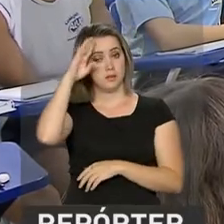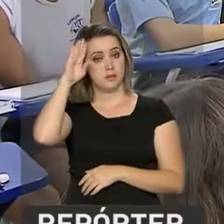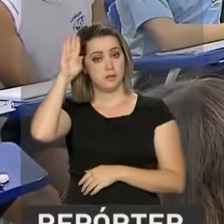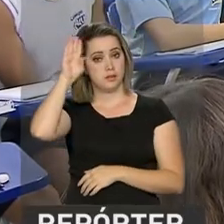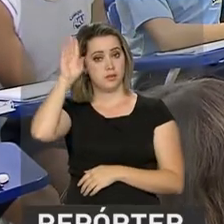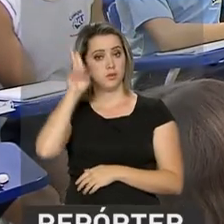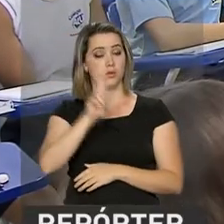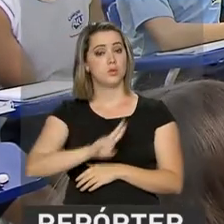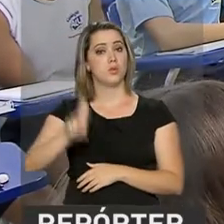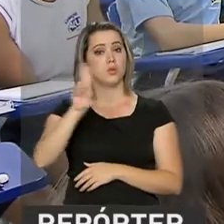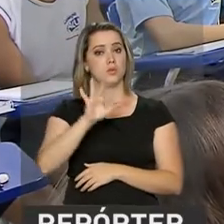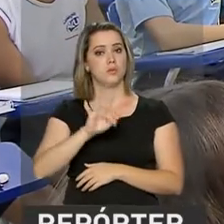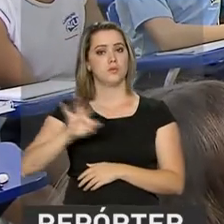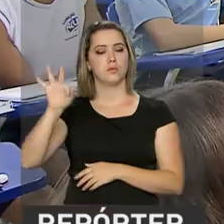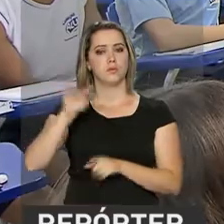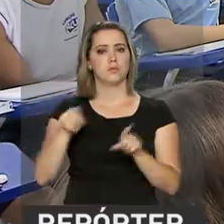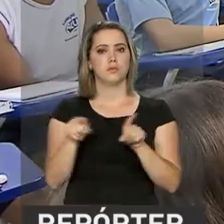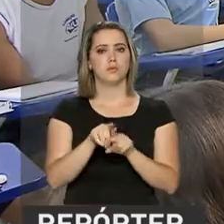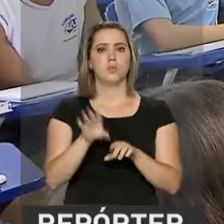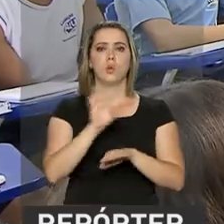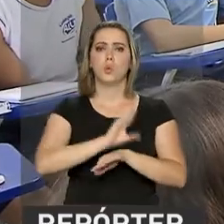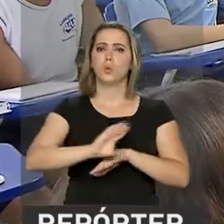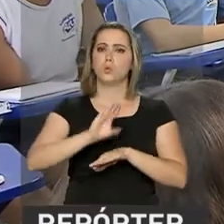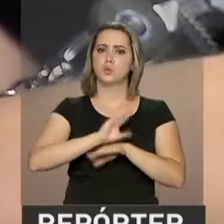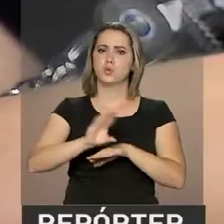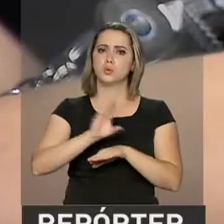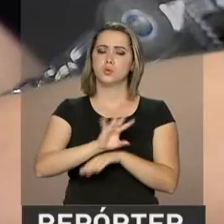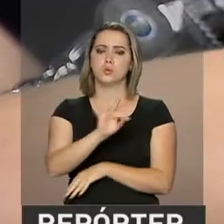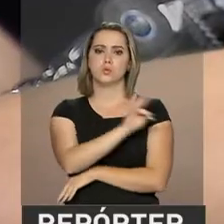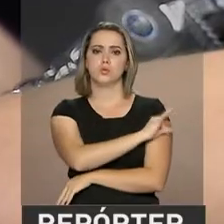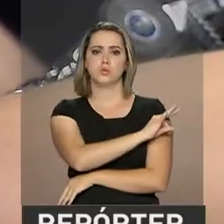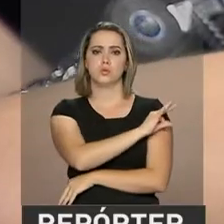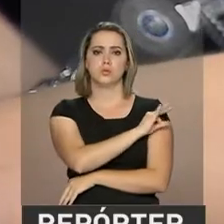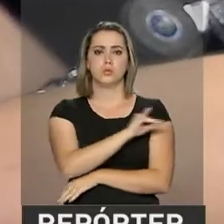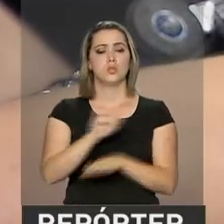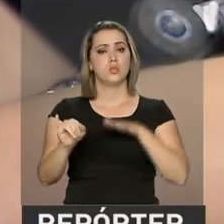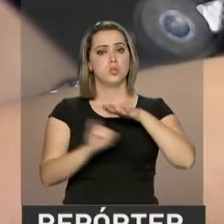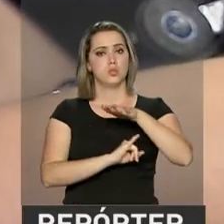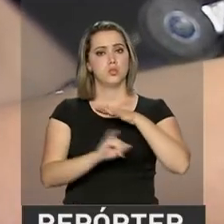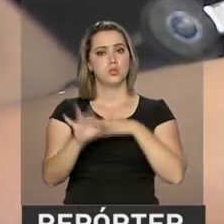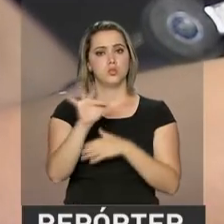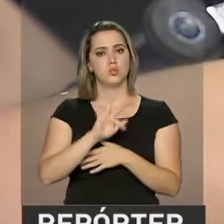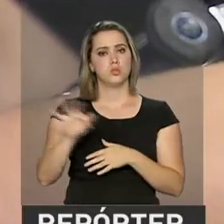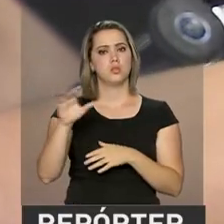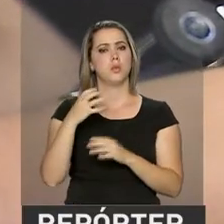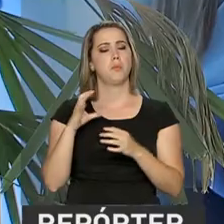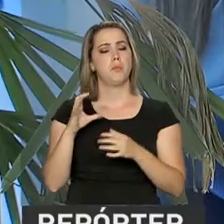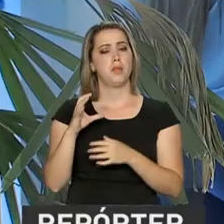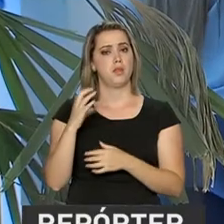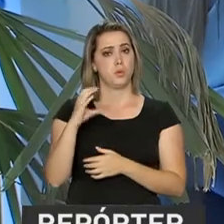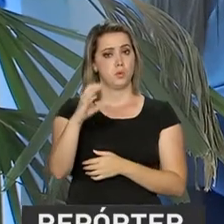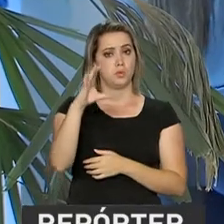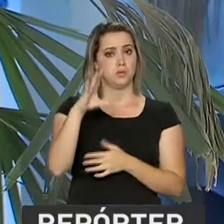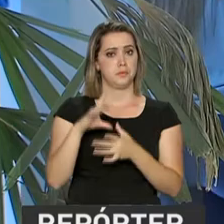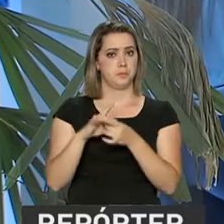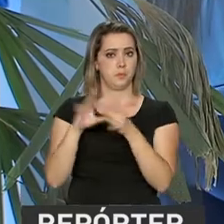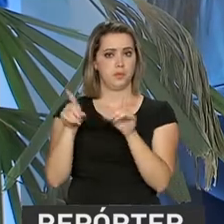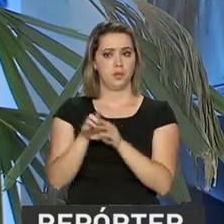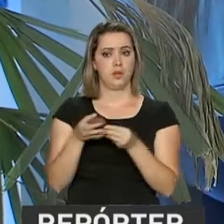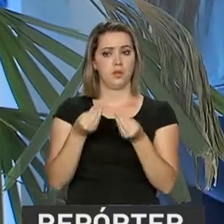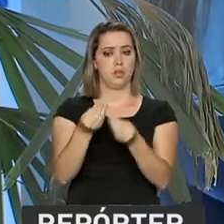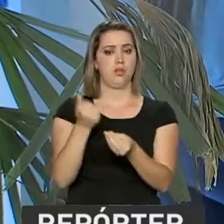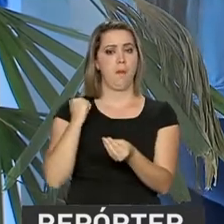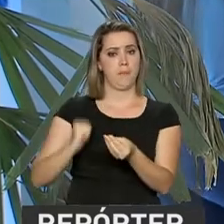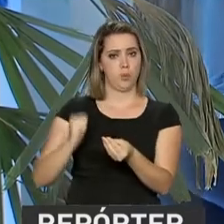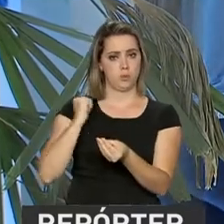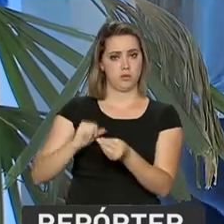em universidades federais, e cursos técnicos em institutos federais, e o Ciências Sem Fronteiras, que distribui bolsas de